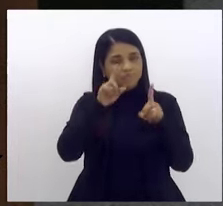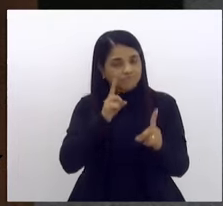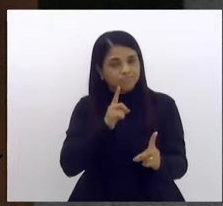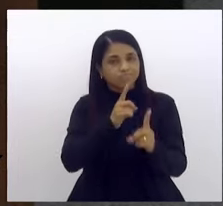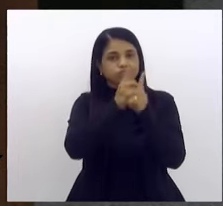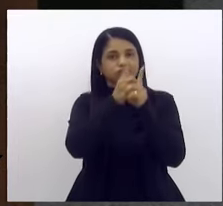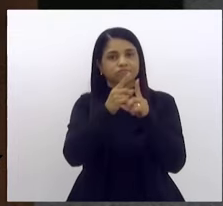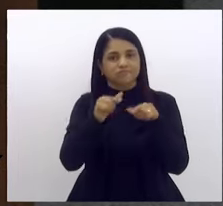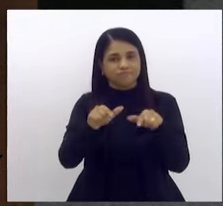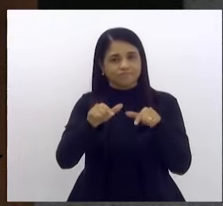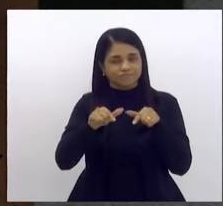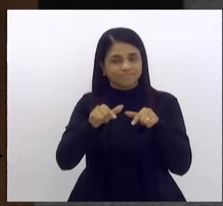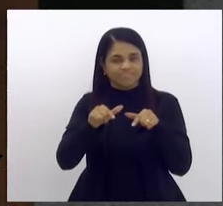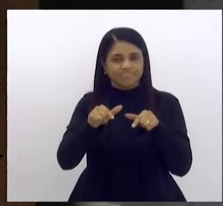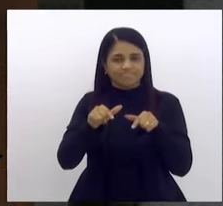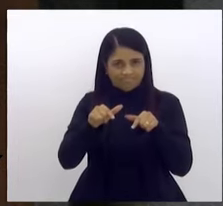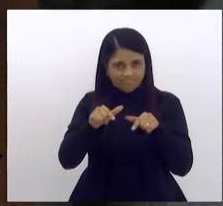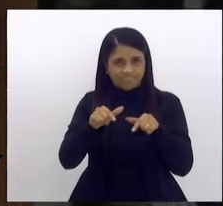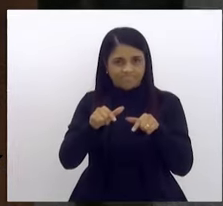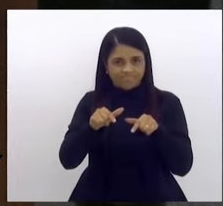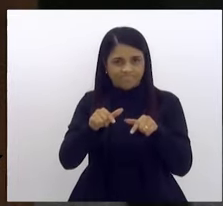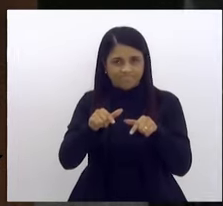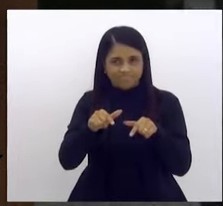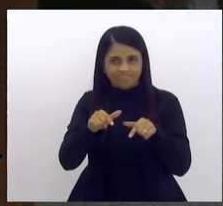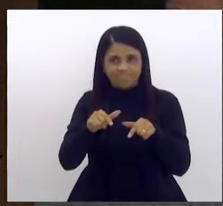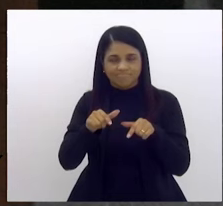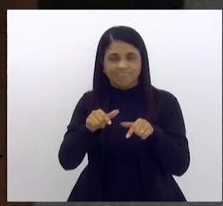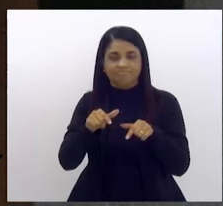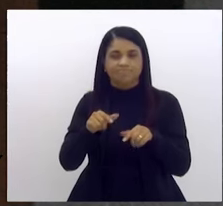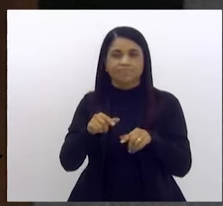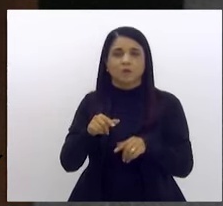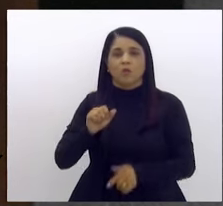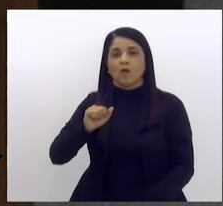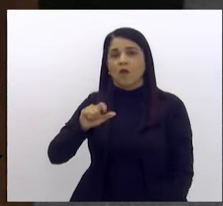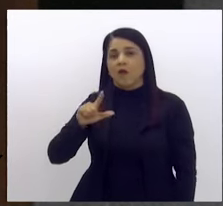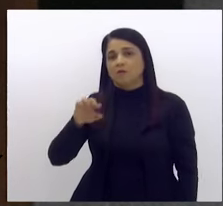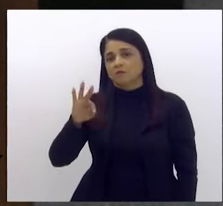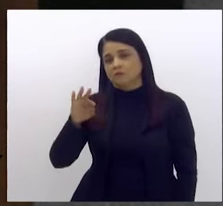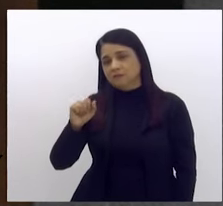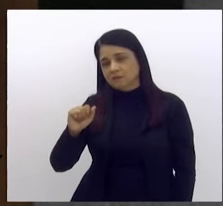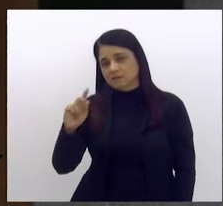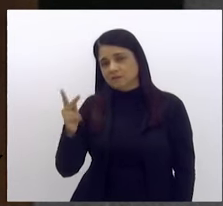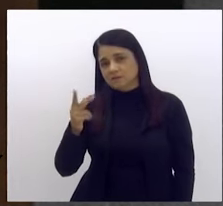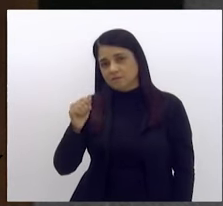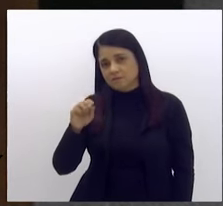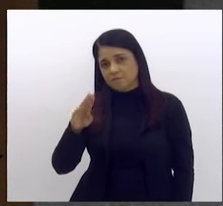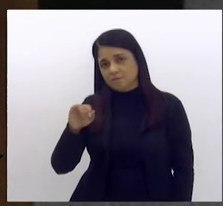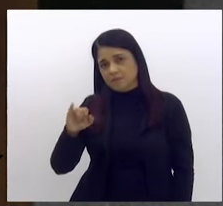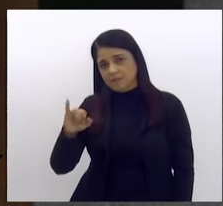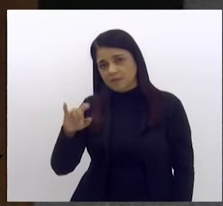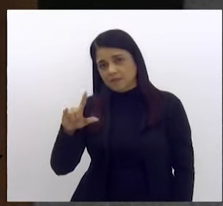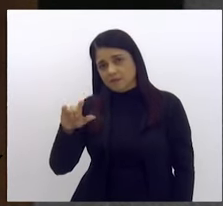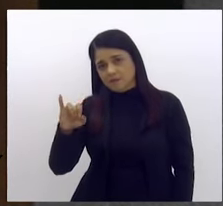diagnosticar essas crianças com altas habilidades. E a Priscila, a mãe do Adriano,